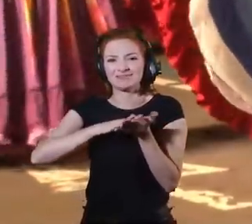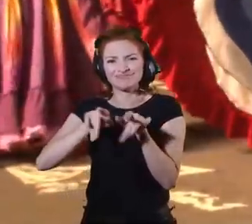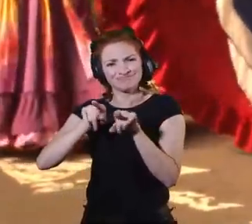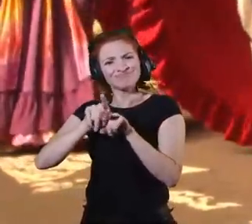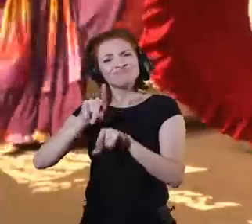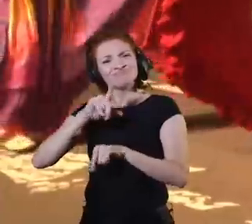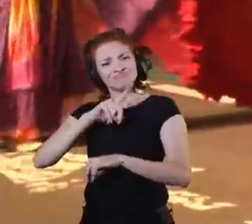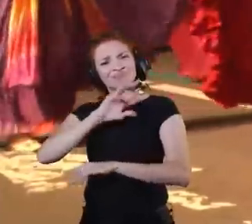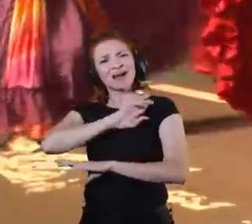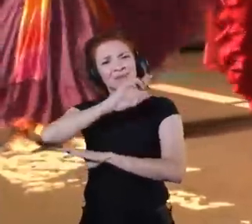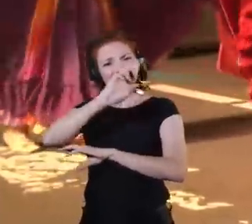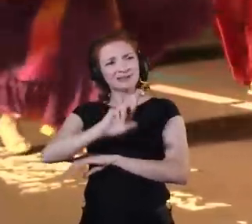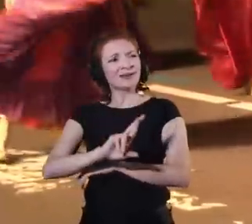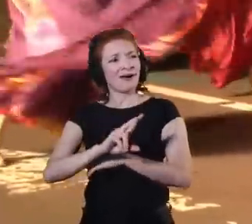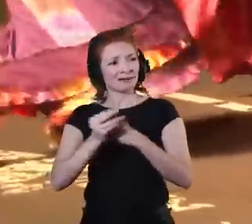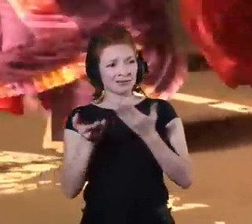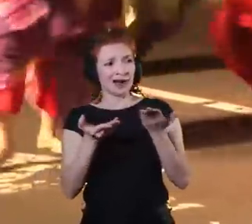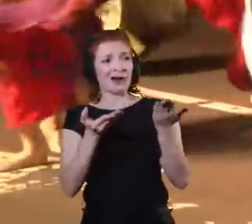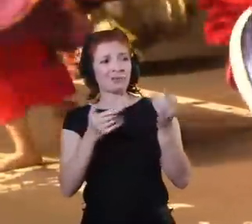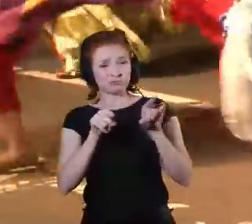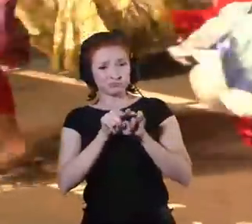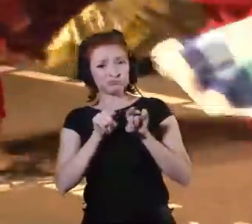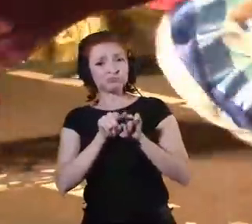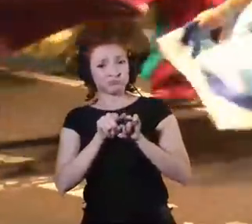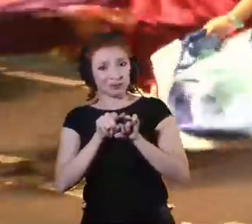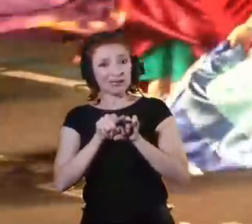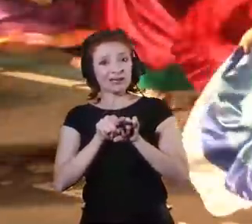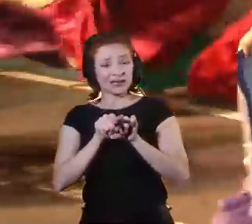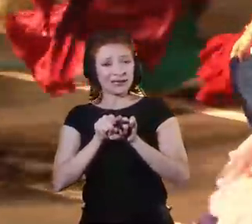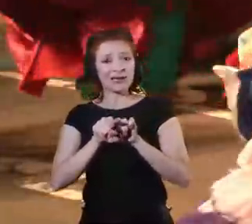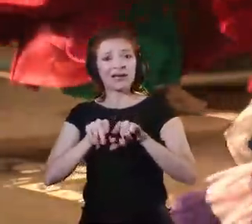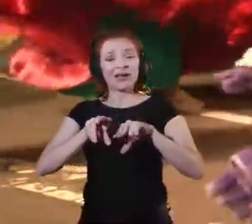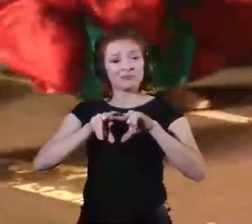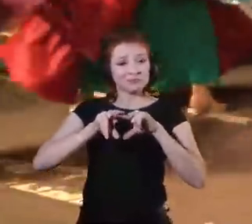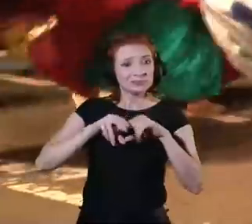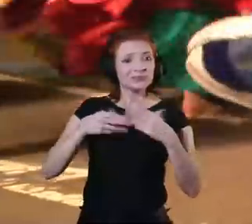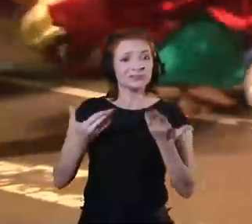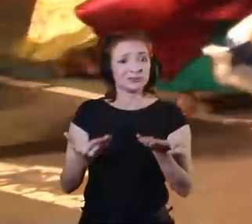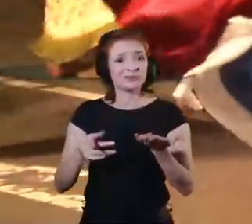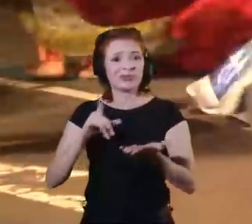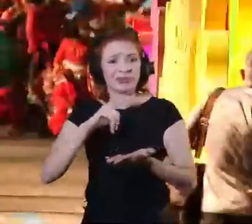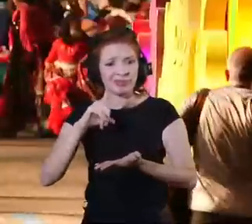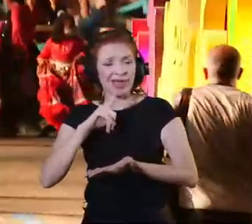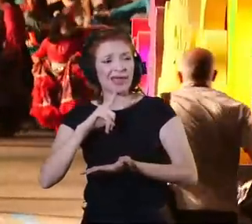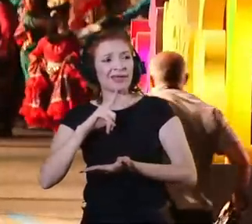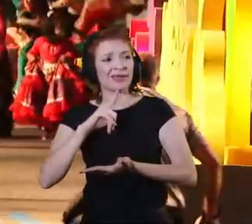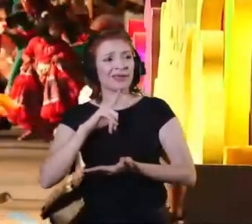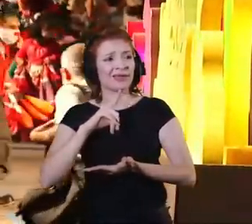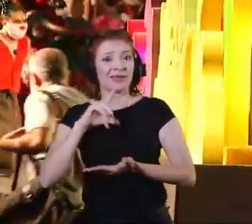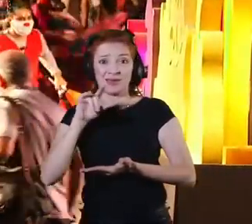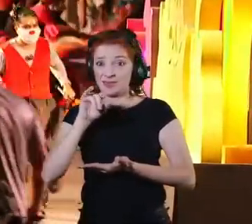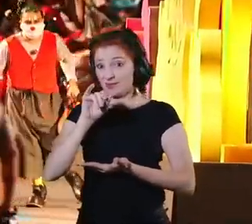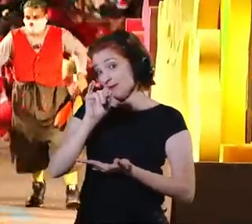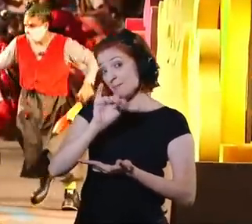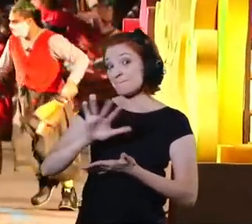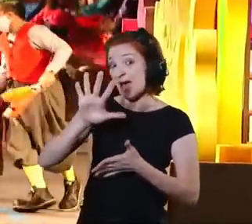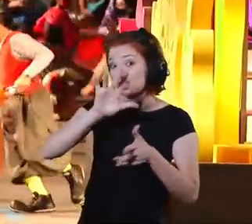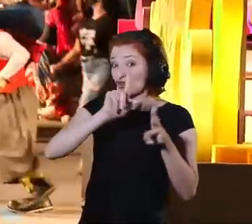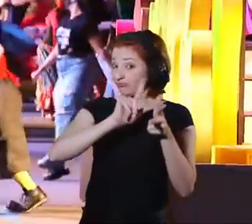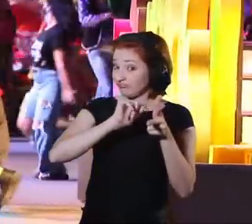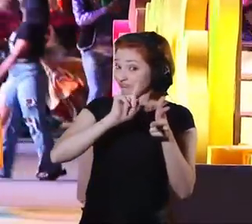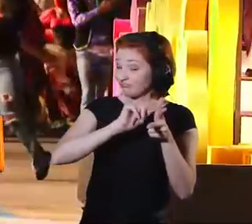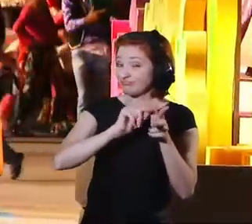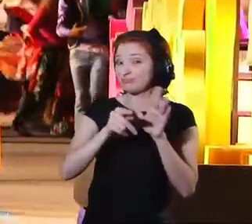representatividade neste desfile. Então aí também, Thales, fica na imagem aqui da TV Festa da Uva by